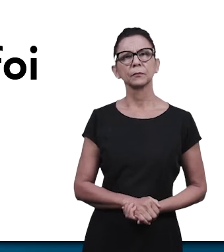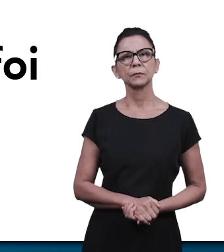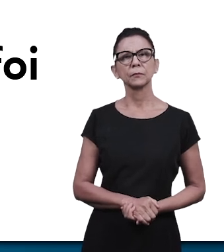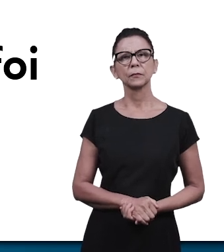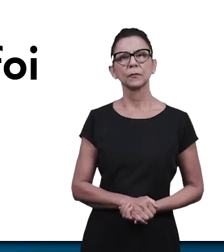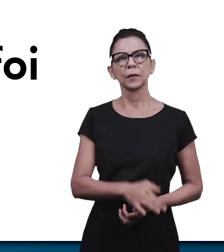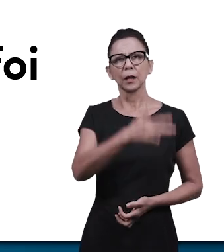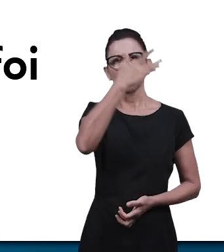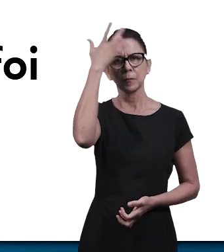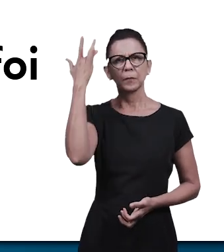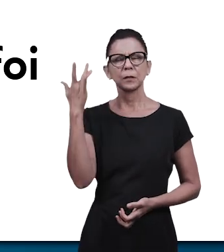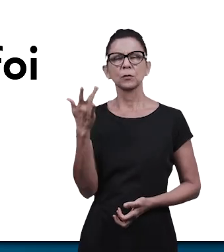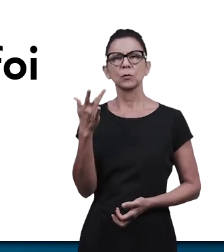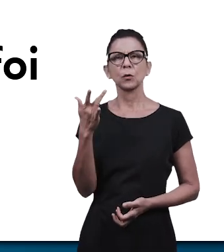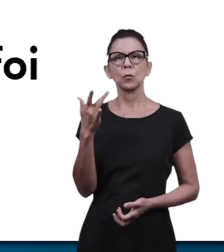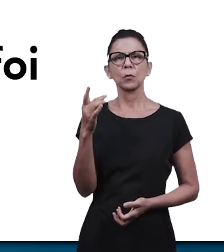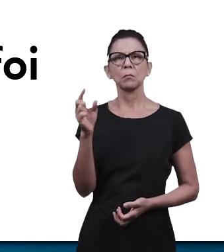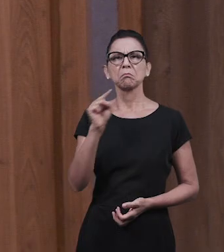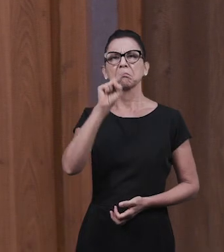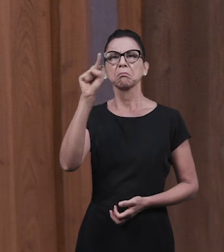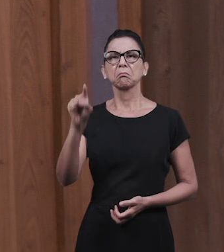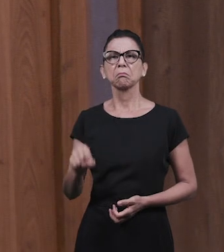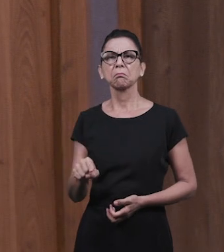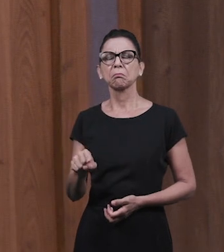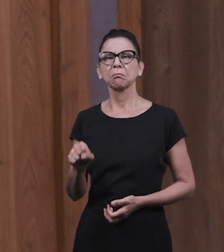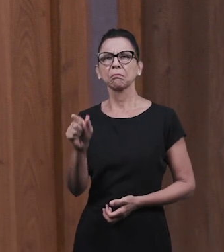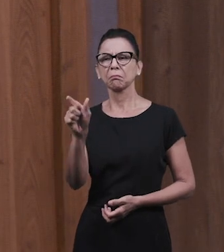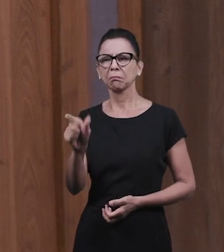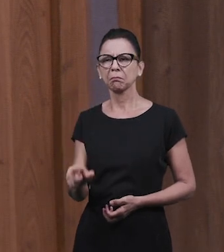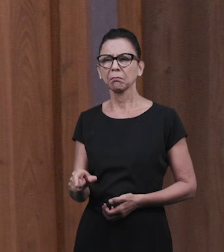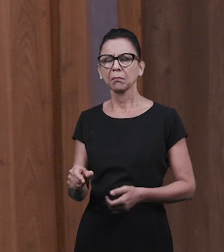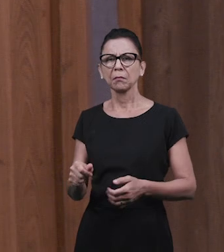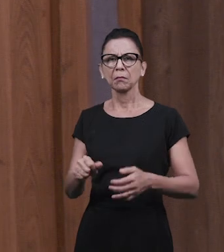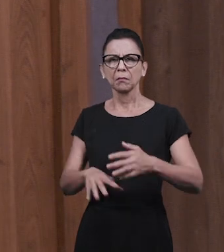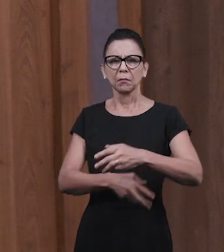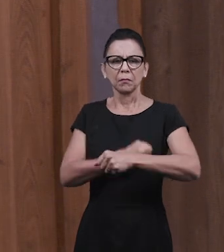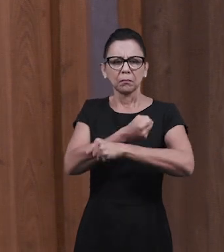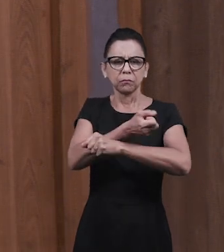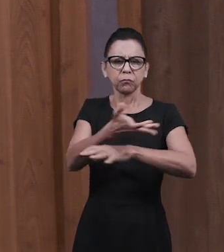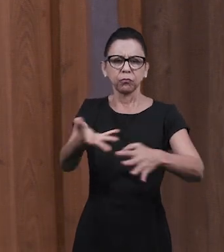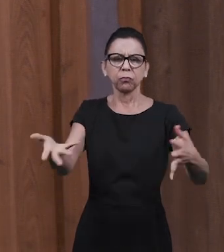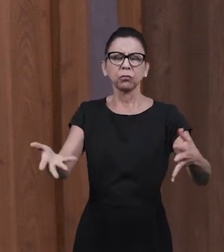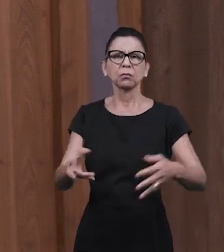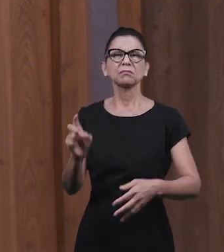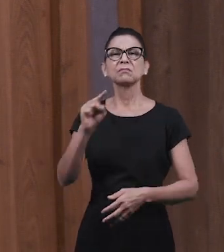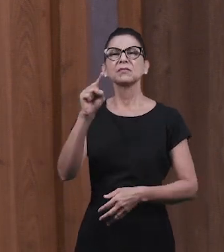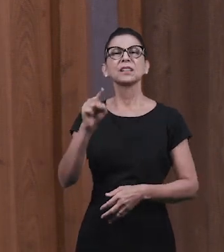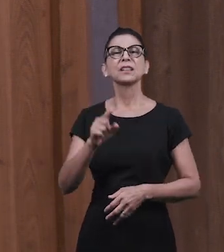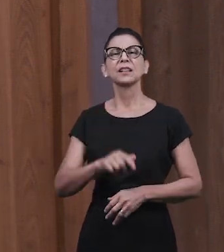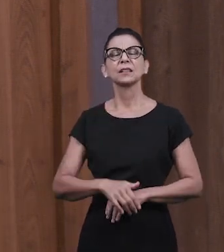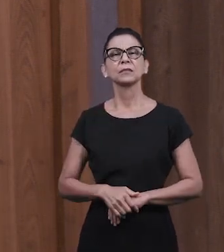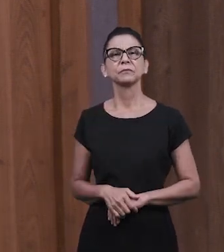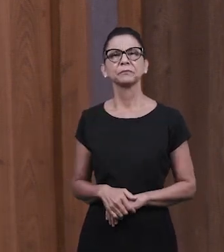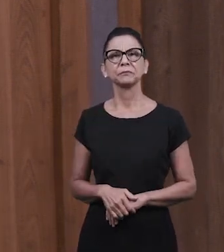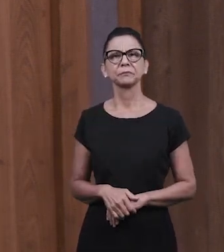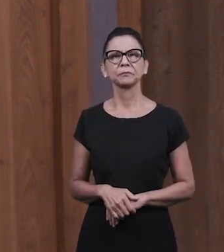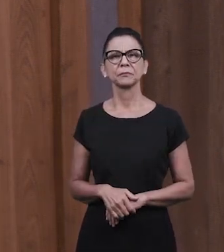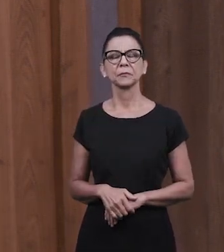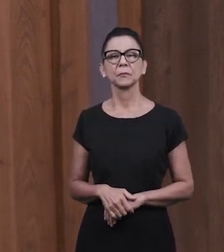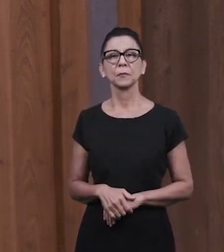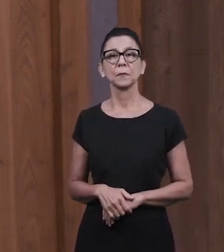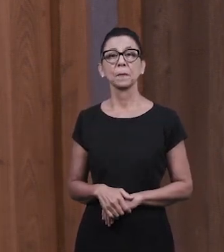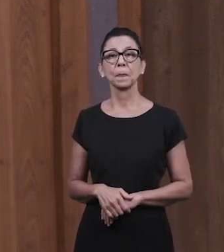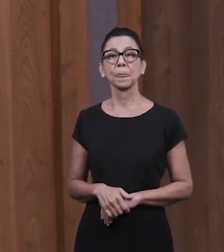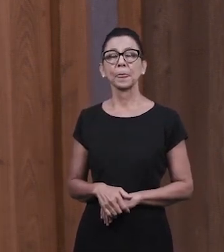o semeador? Muito bem. E para dar essa resposta sobre quem é o semeador, nós vamos agora dirigir essa